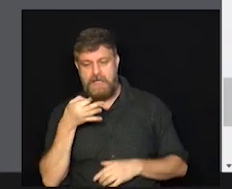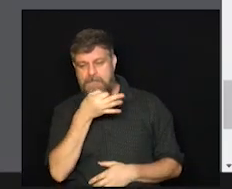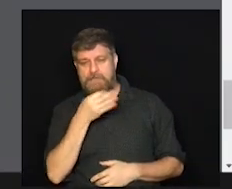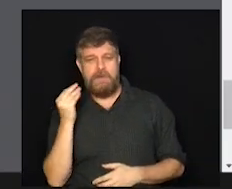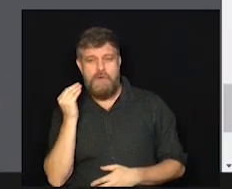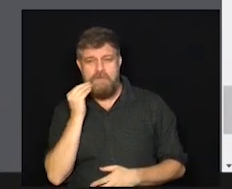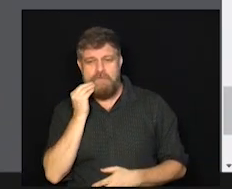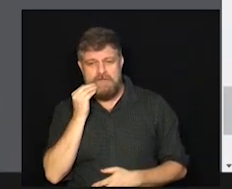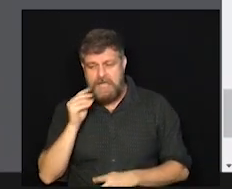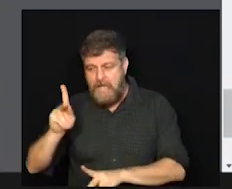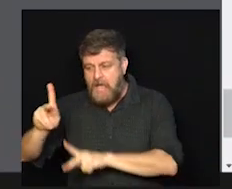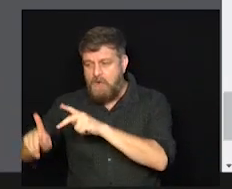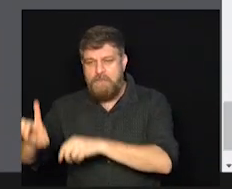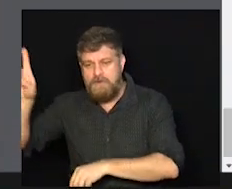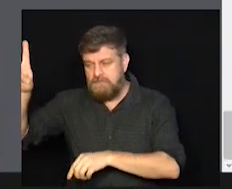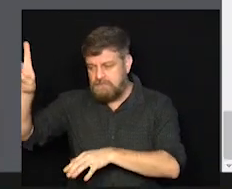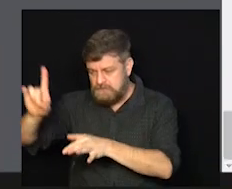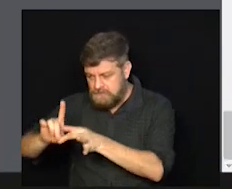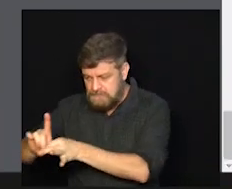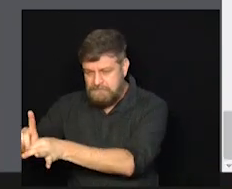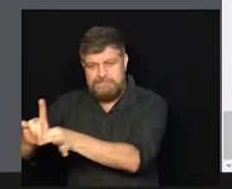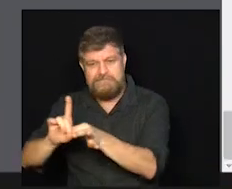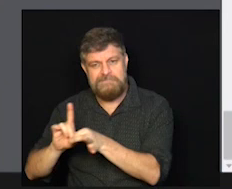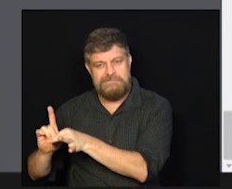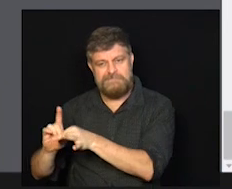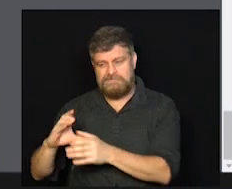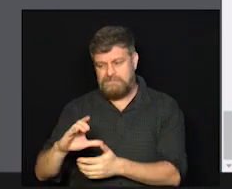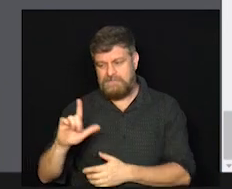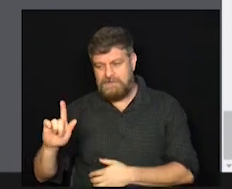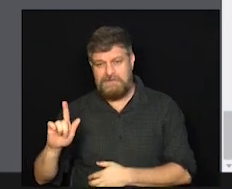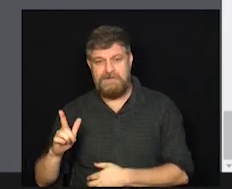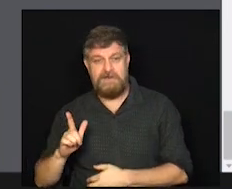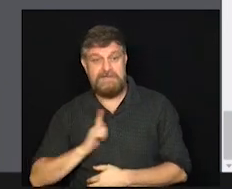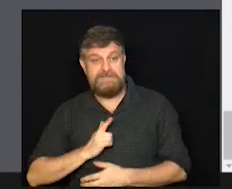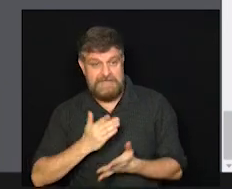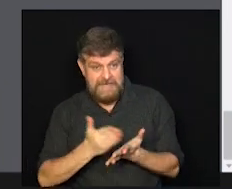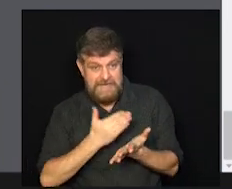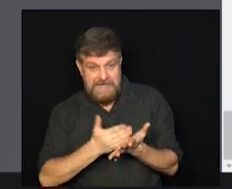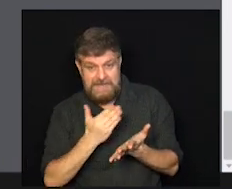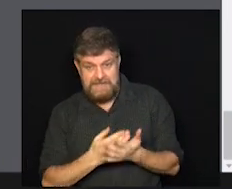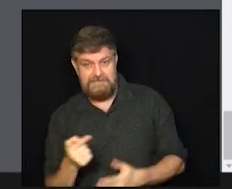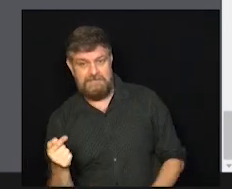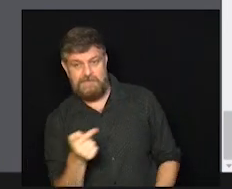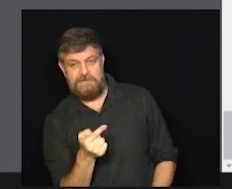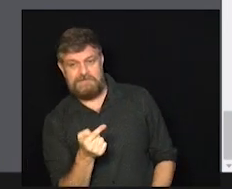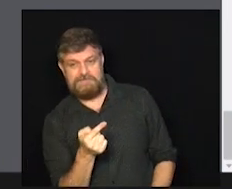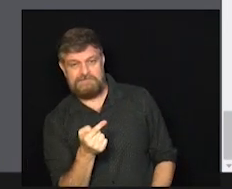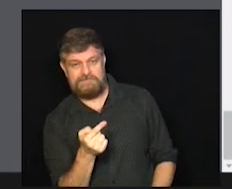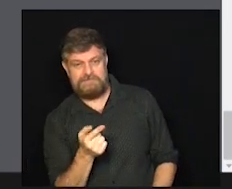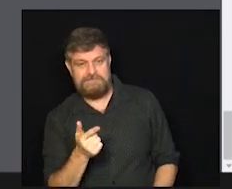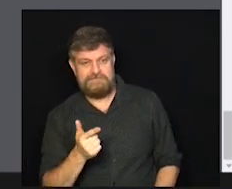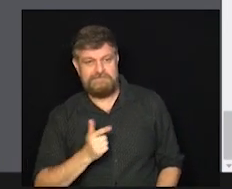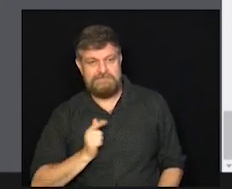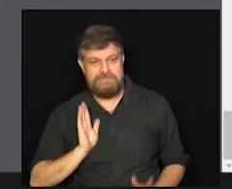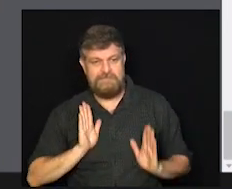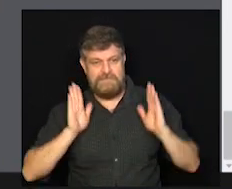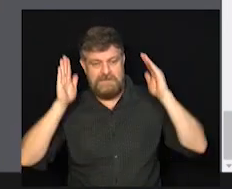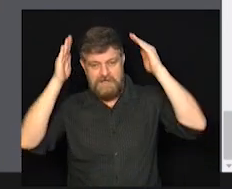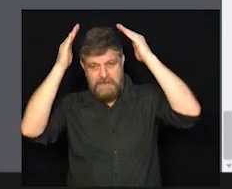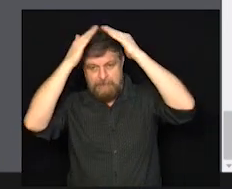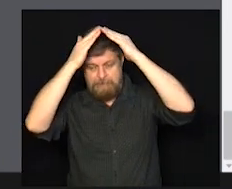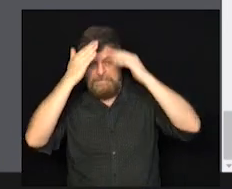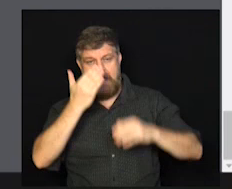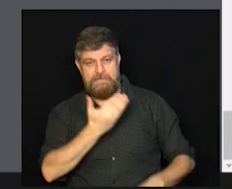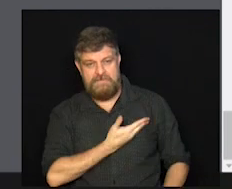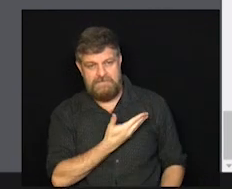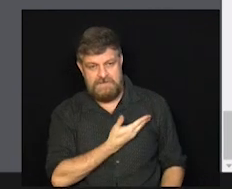falarmos do povo de Deus no Campo Grande. Se alguém quiser ter a bibliografia, texto base da CNBB, São Francisco, Laudato Si, Fratelli